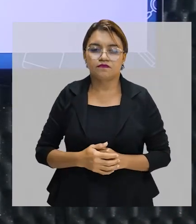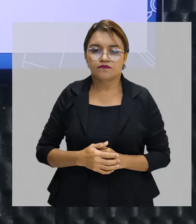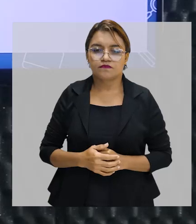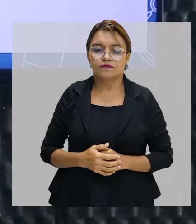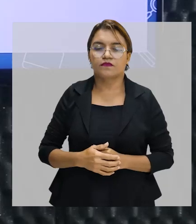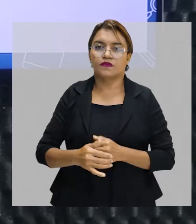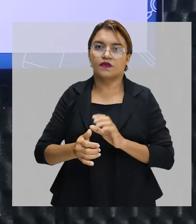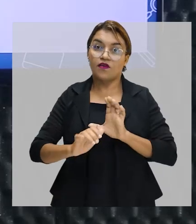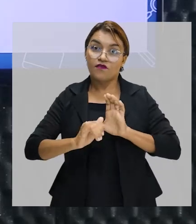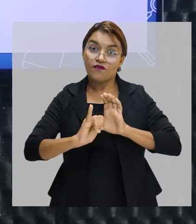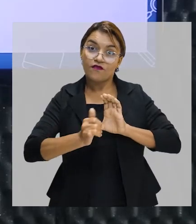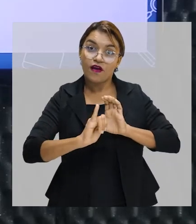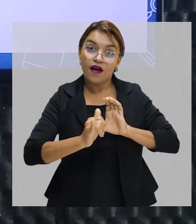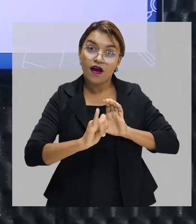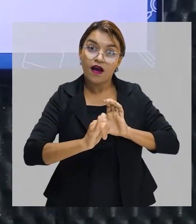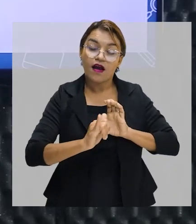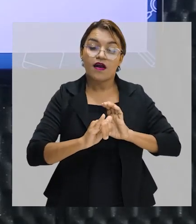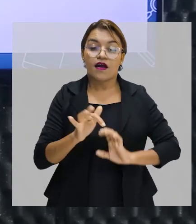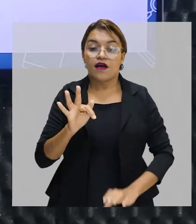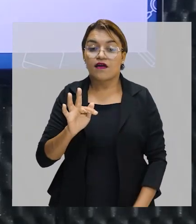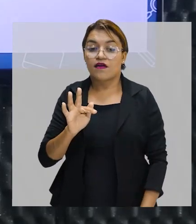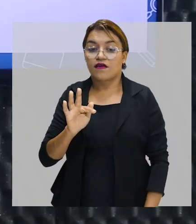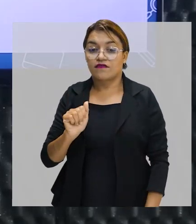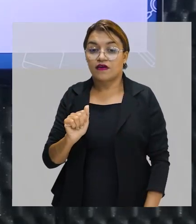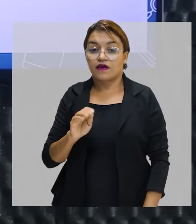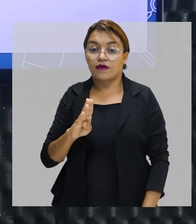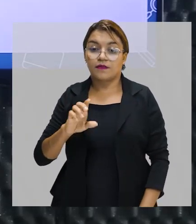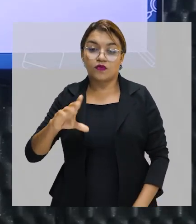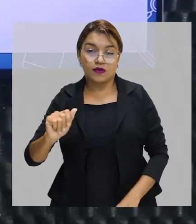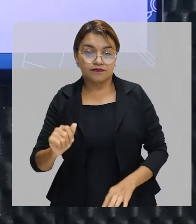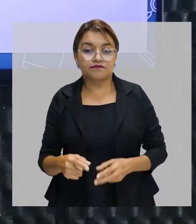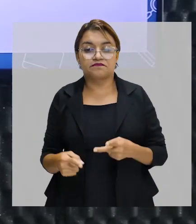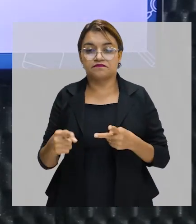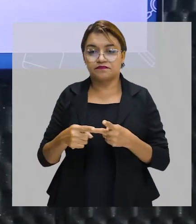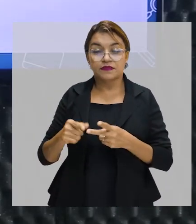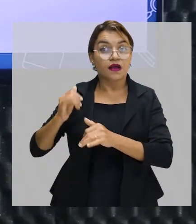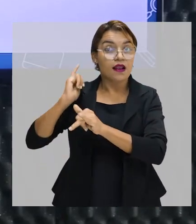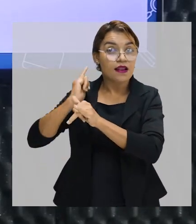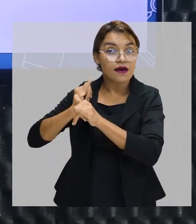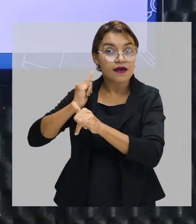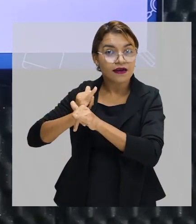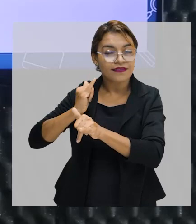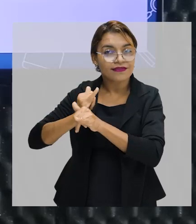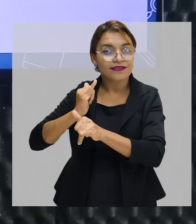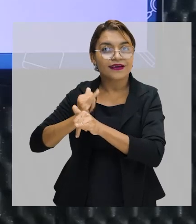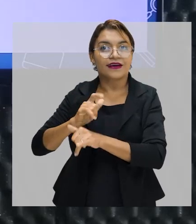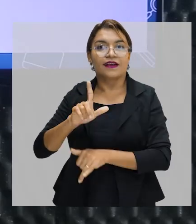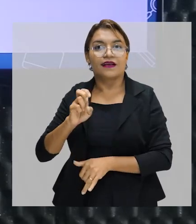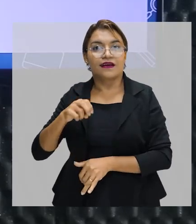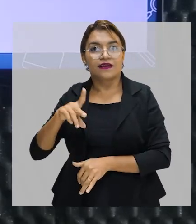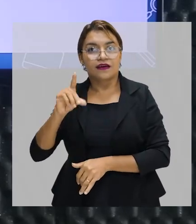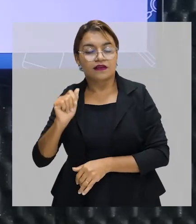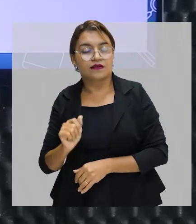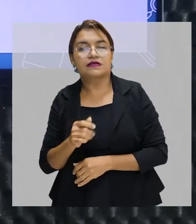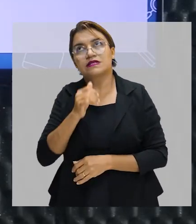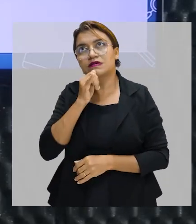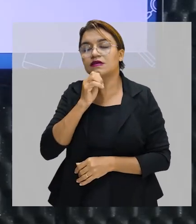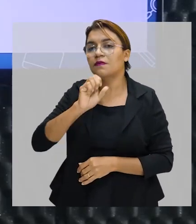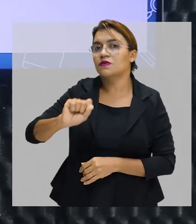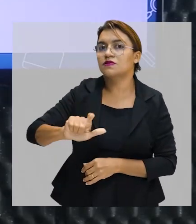uma fábula que eu posso contar para minha filha. Eu tenho uma lenda. Ah, São Luís